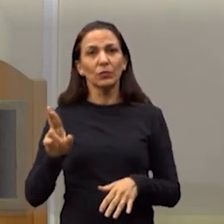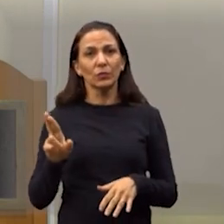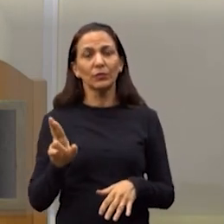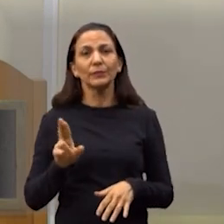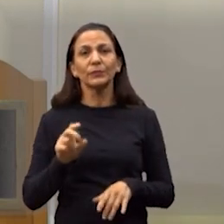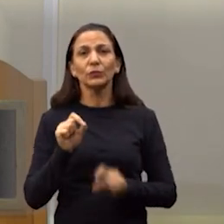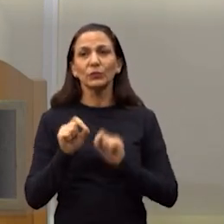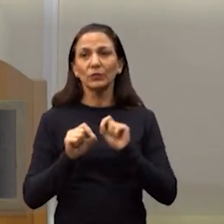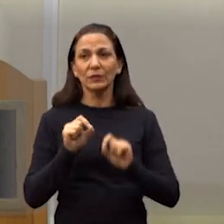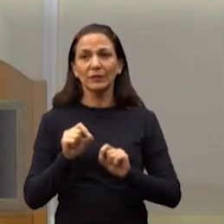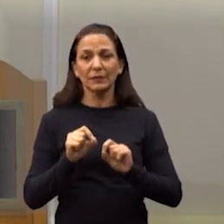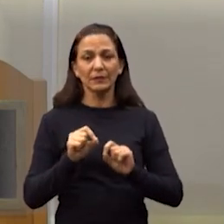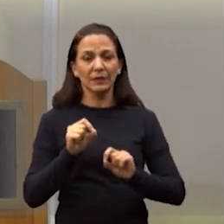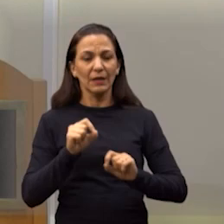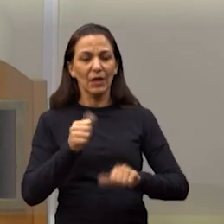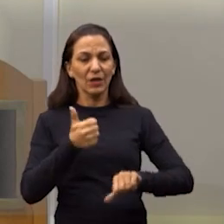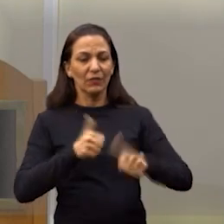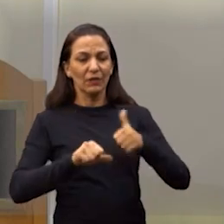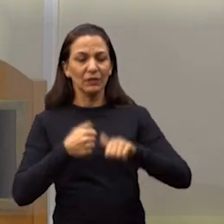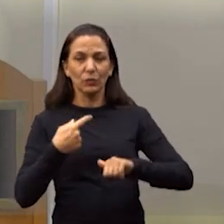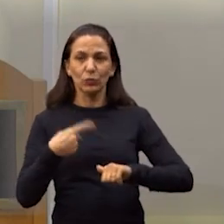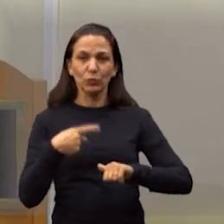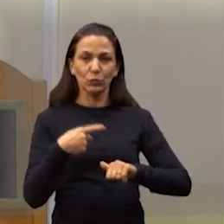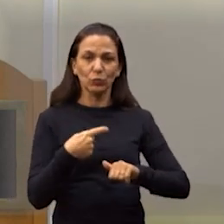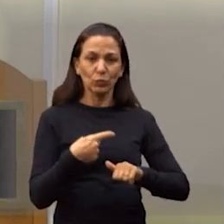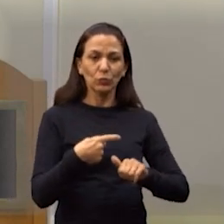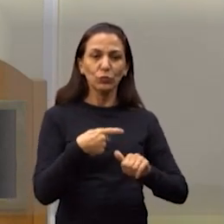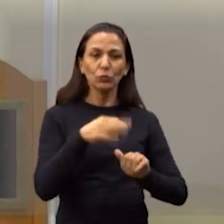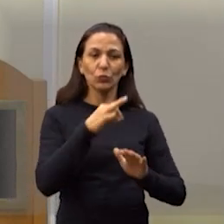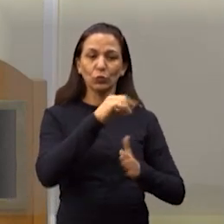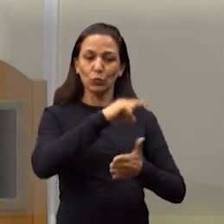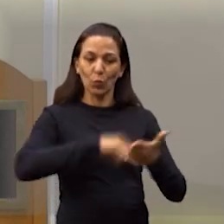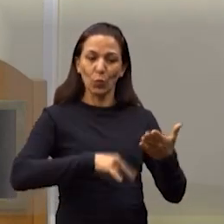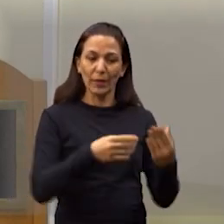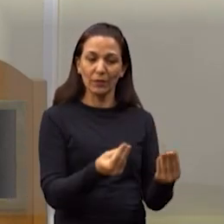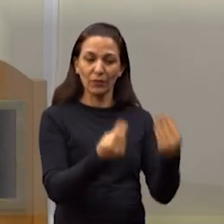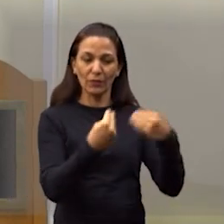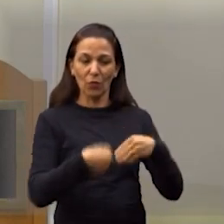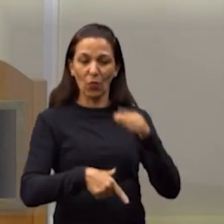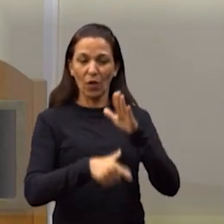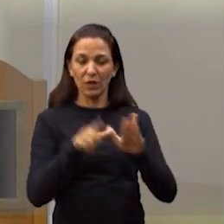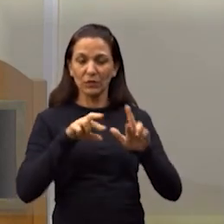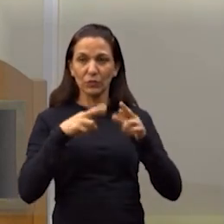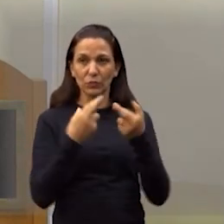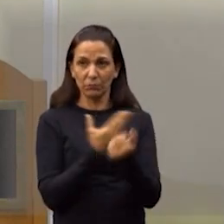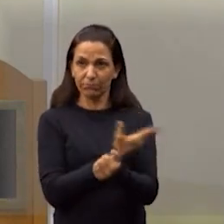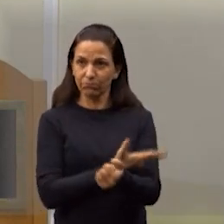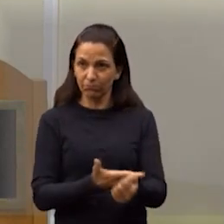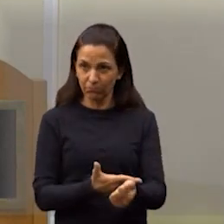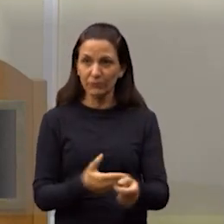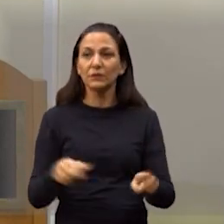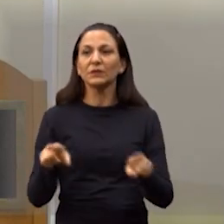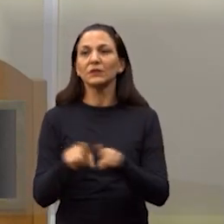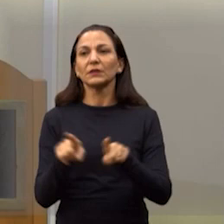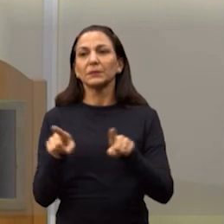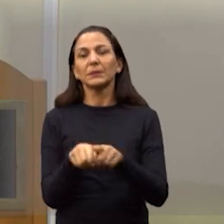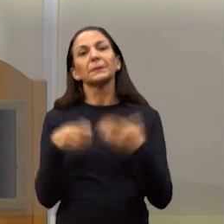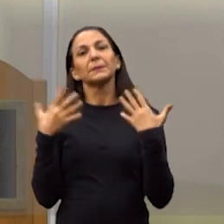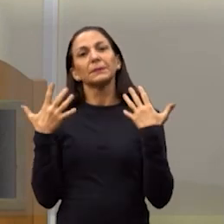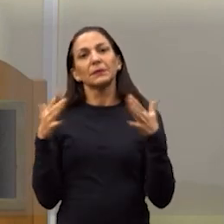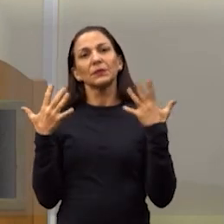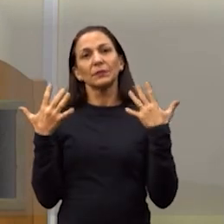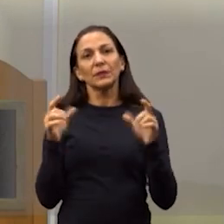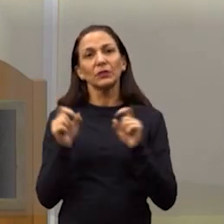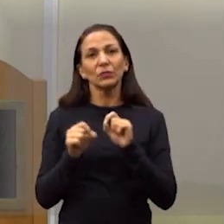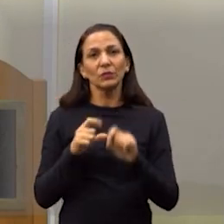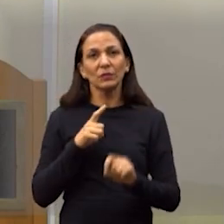Araraquara pela nota técnica que nos enviou a pouco antes da sessão demais também gostaria de parabenizar